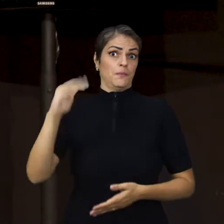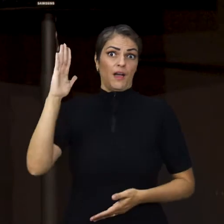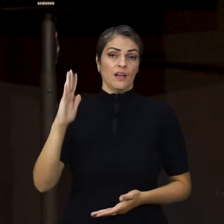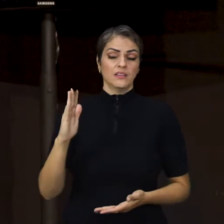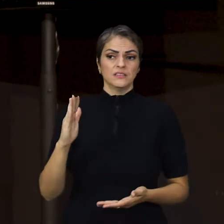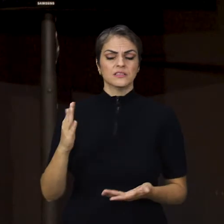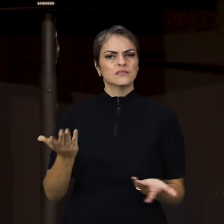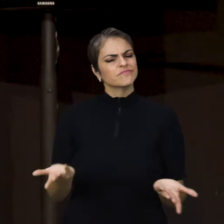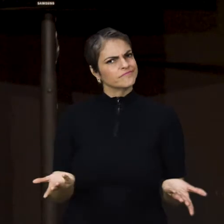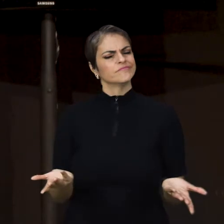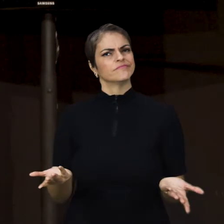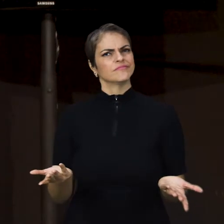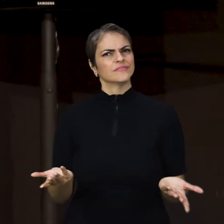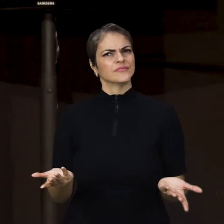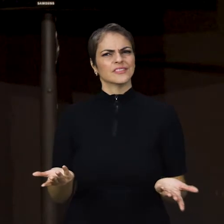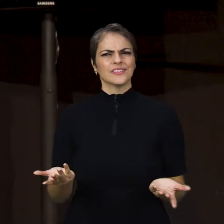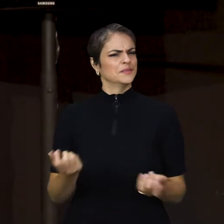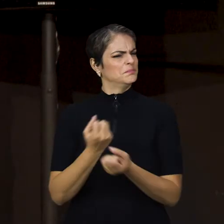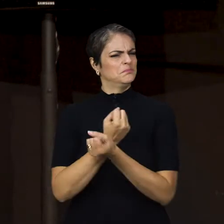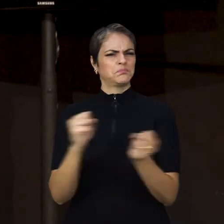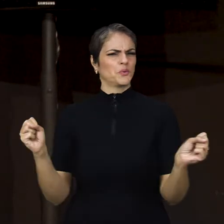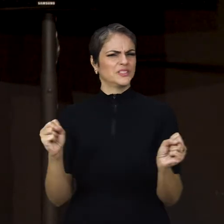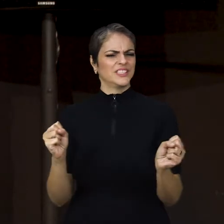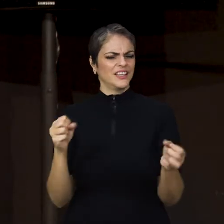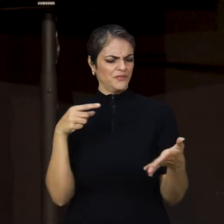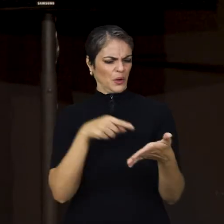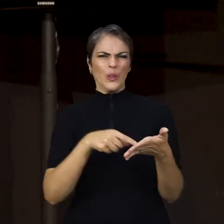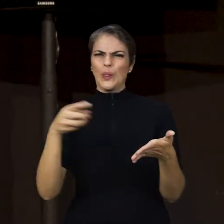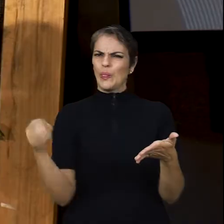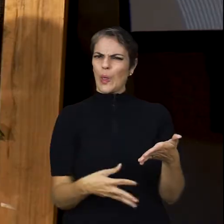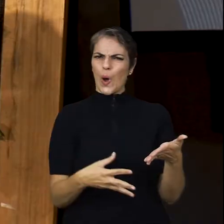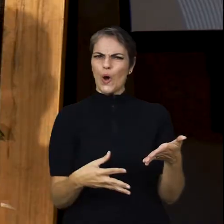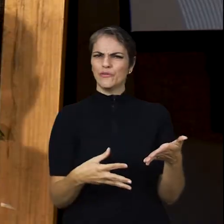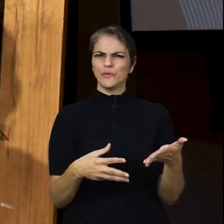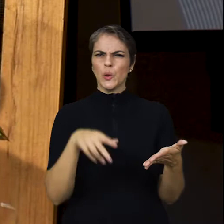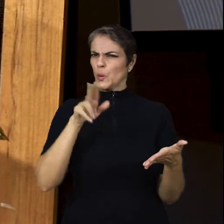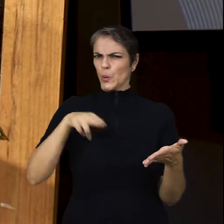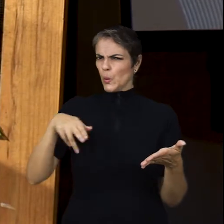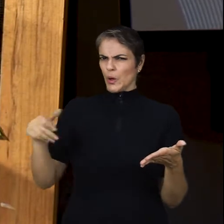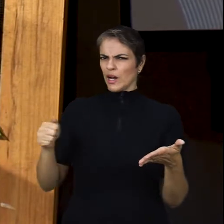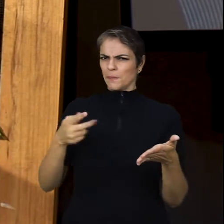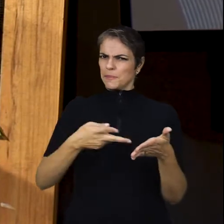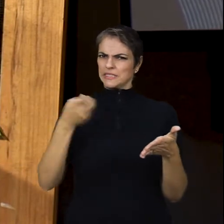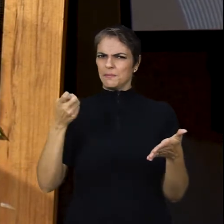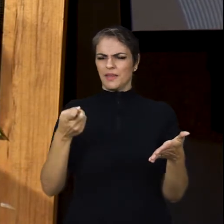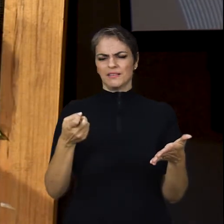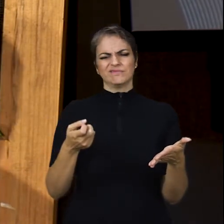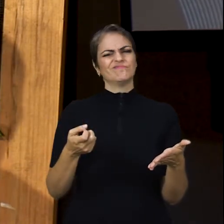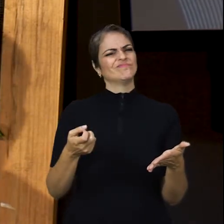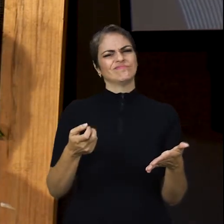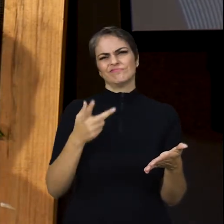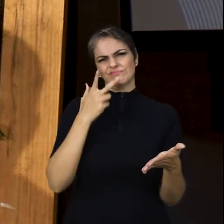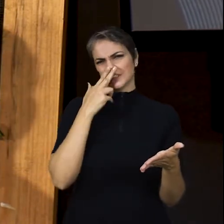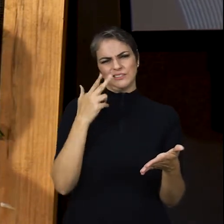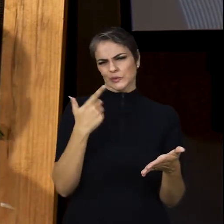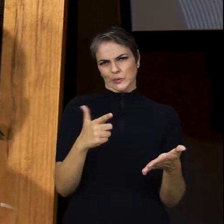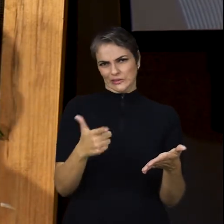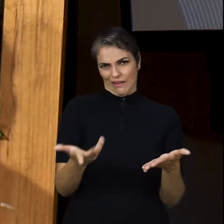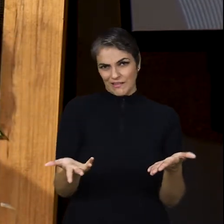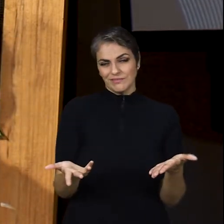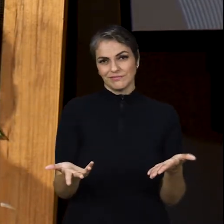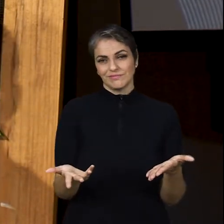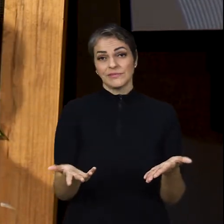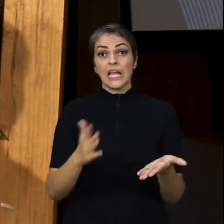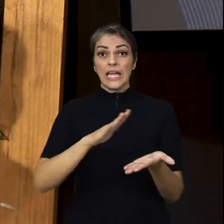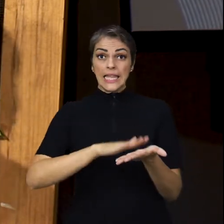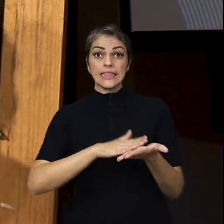não haja ainda uma interpretação inédita disponível para ser feita nos nossos dias. Veja que interpretação